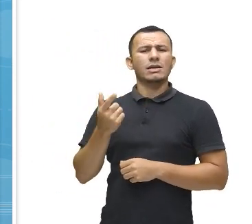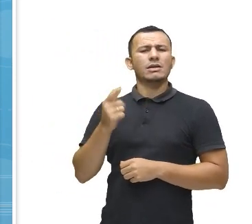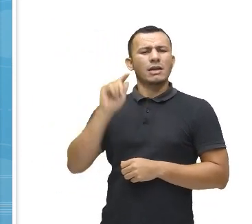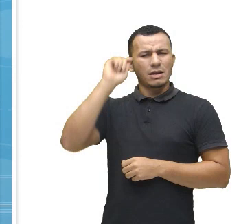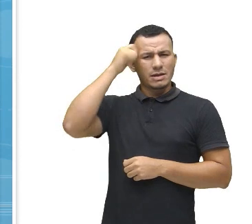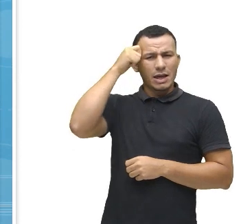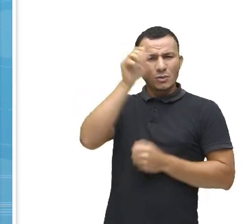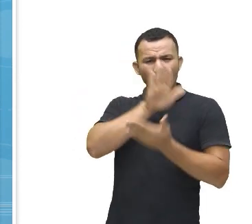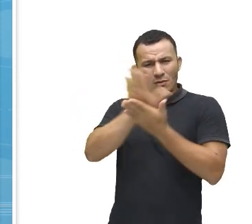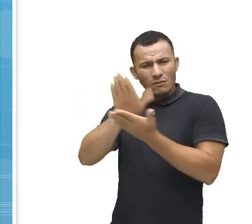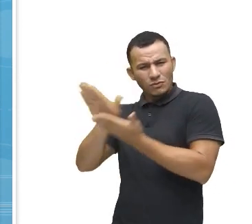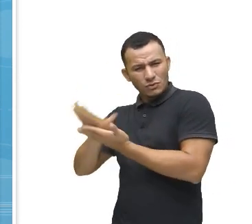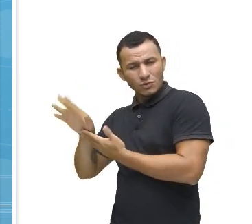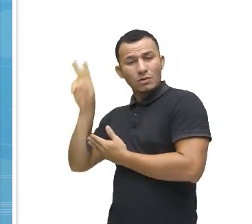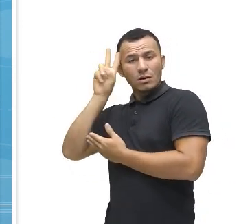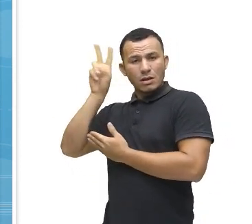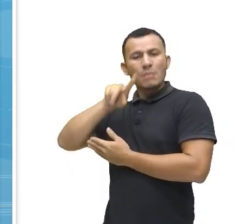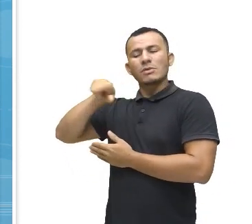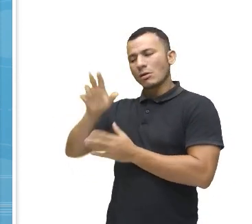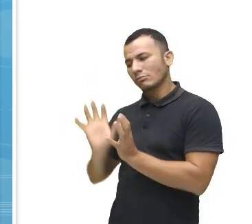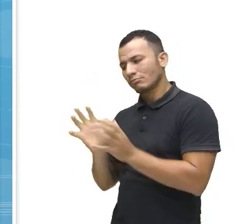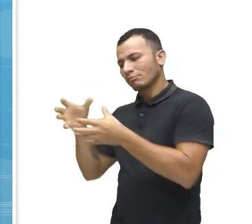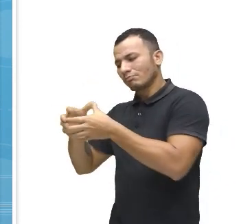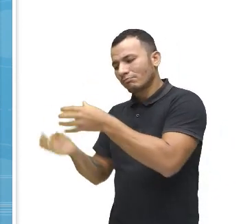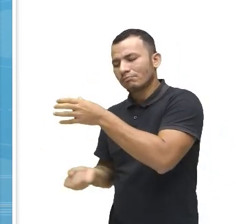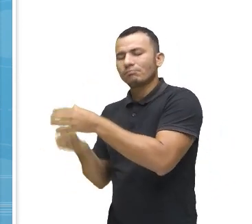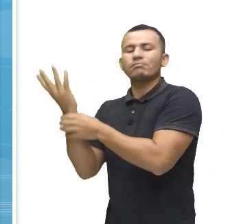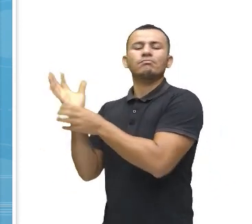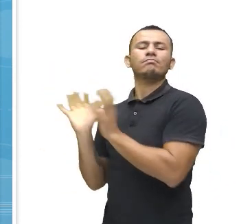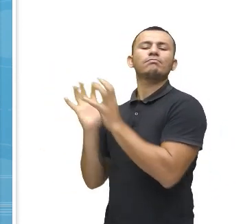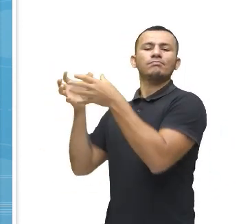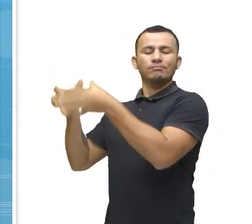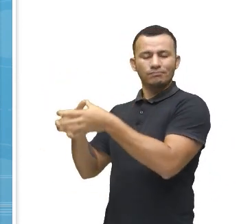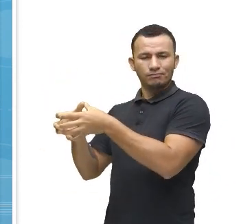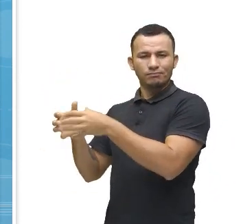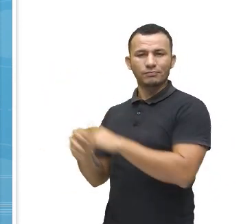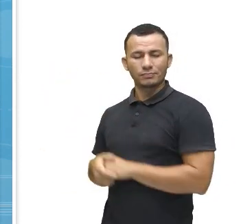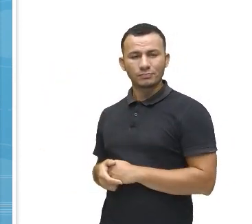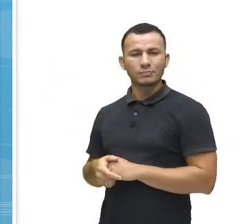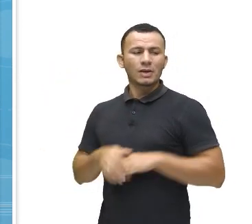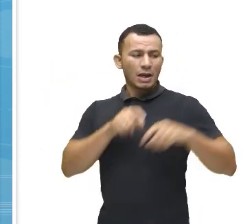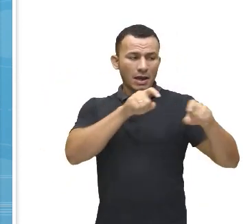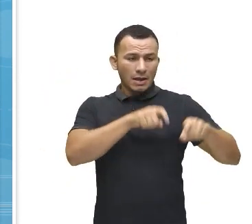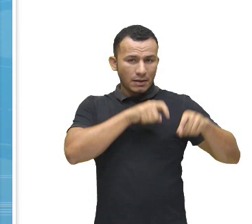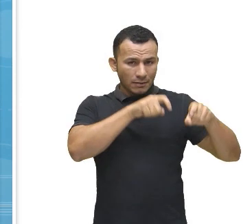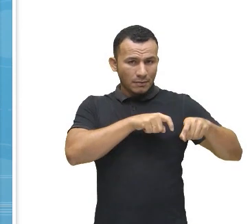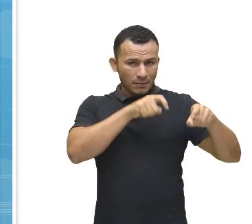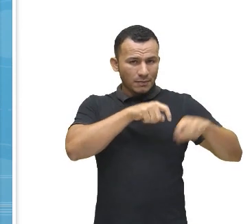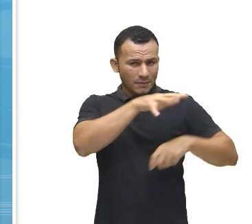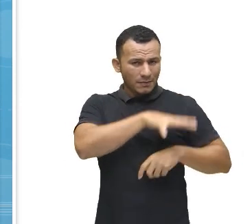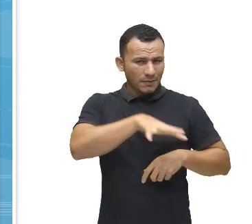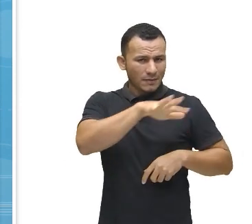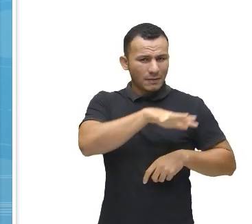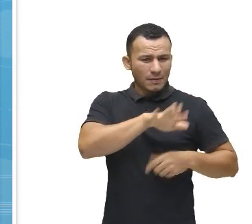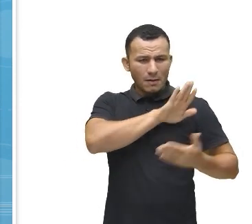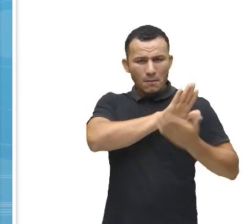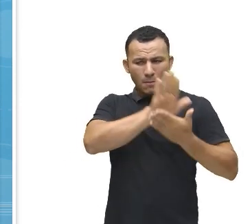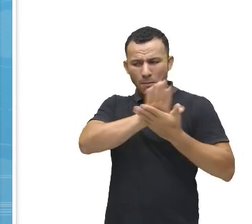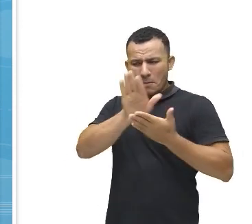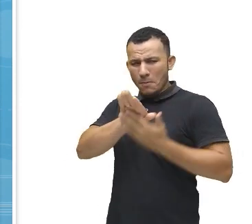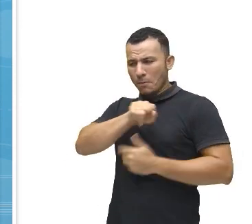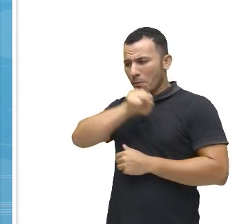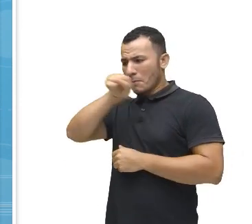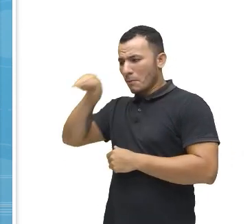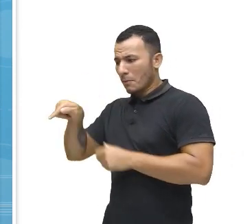fugidos, os chamados quilombolas, das fazendas das capitanias da Bahia de Pernambuco, e